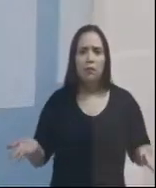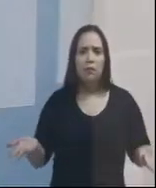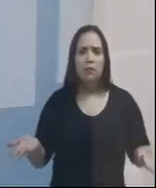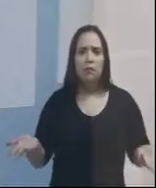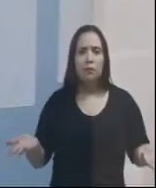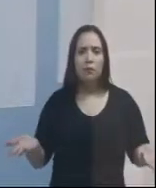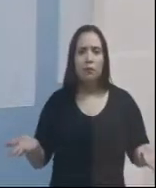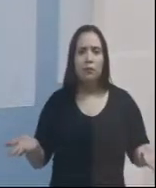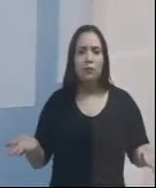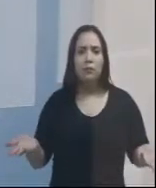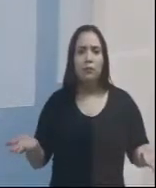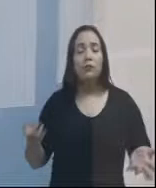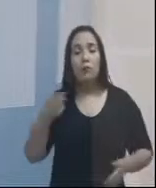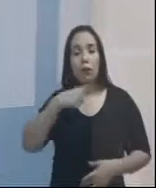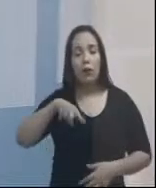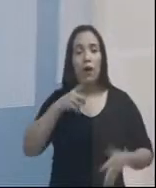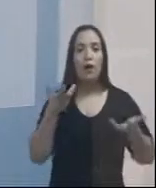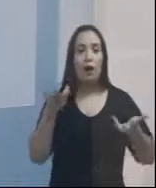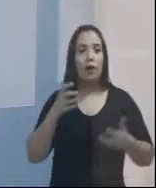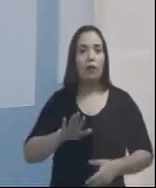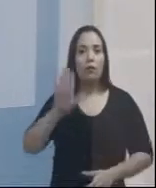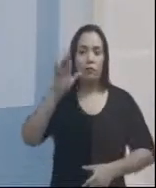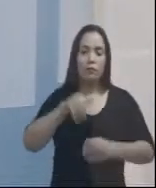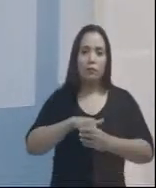gente almeja um cargo político,